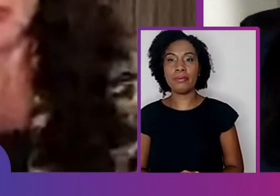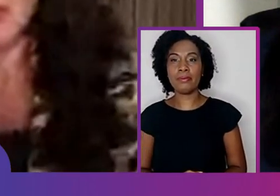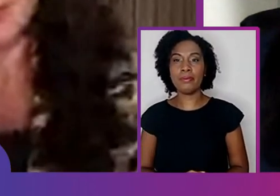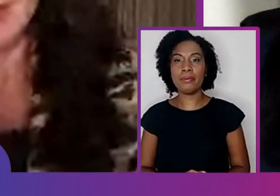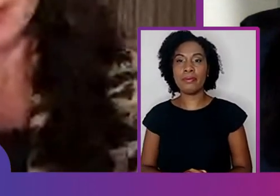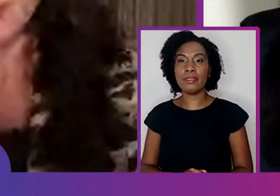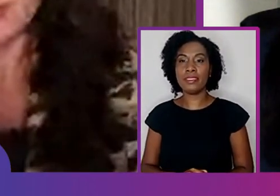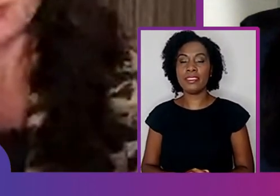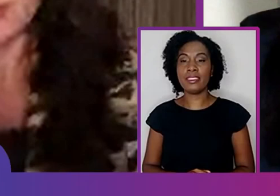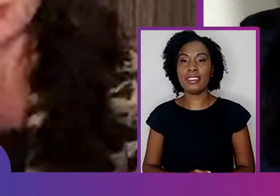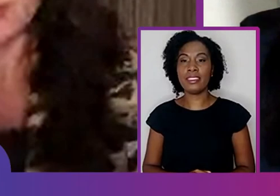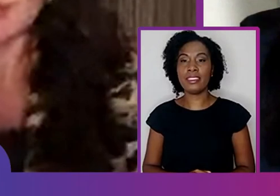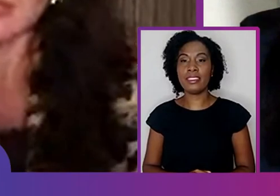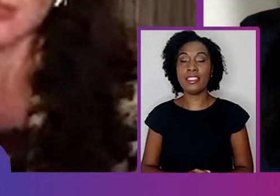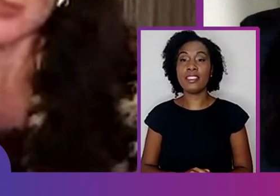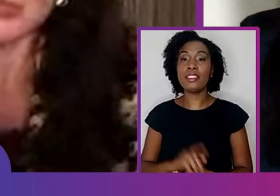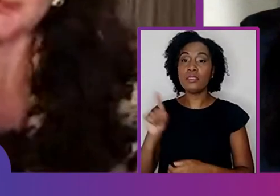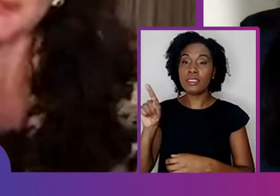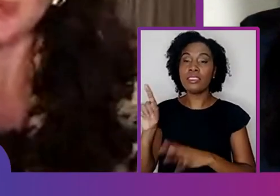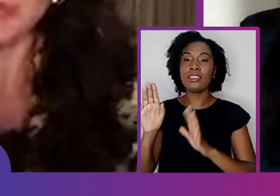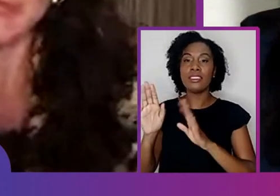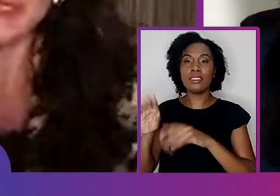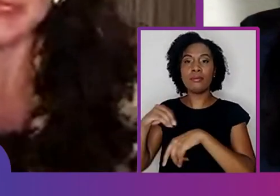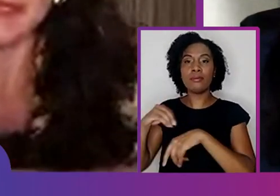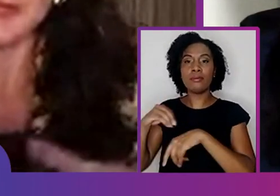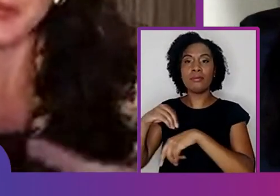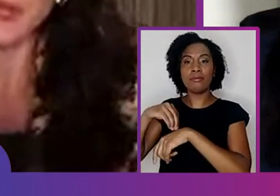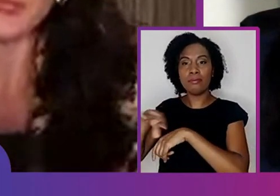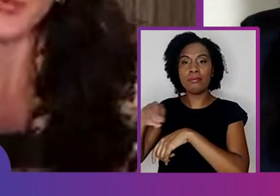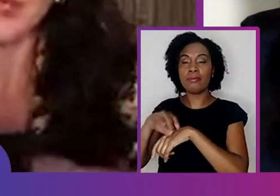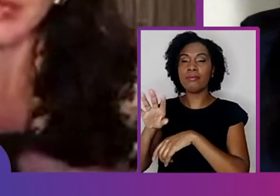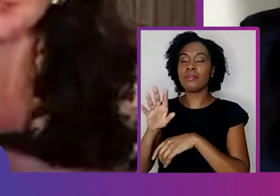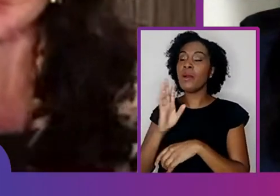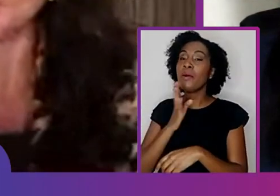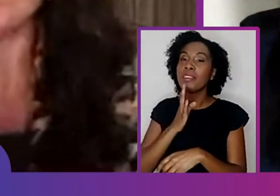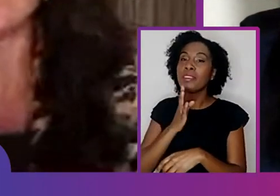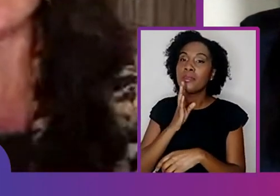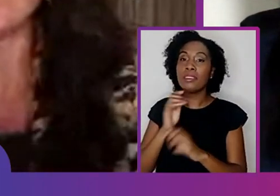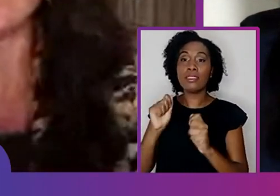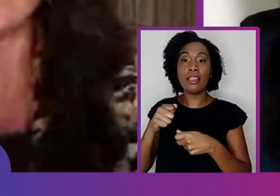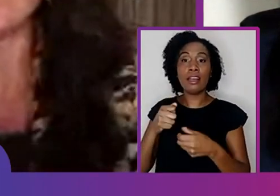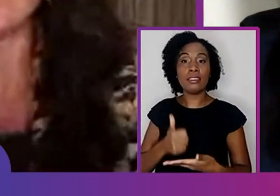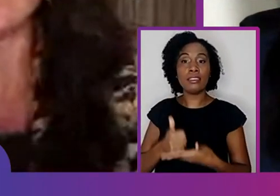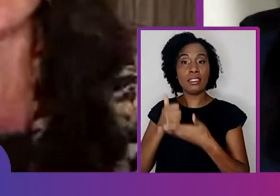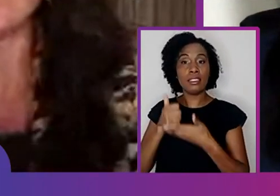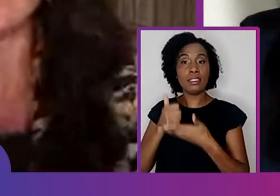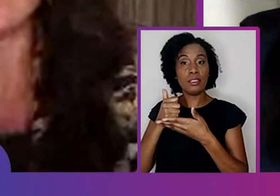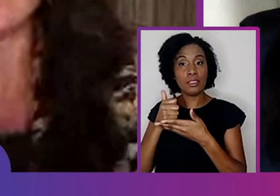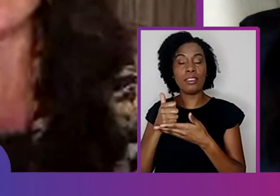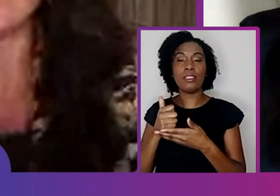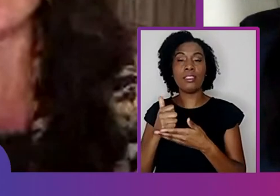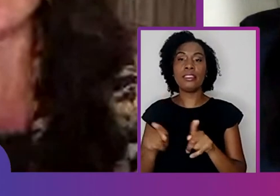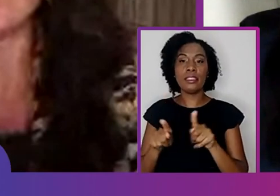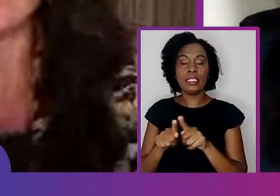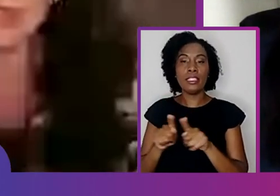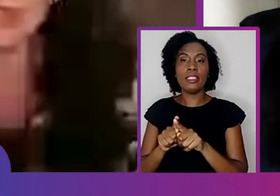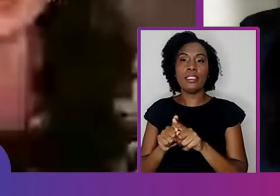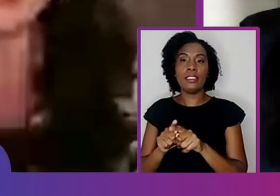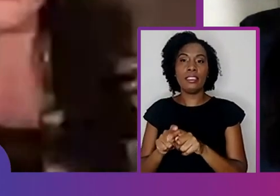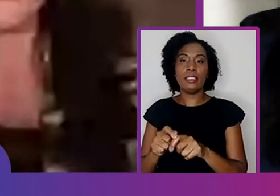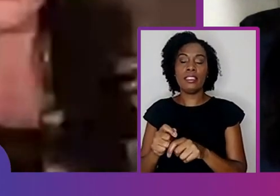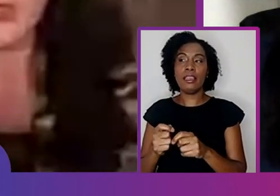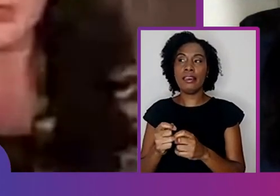pode salvar, o conhecimento pode de uma maneira, controlar ou dar recursos para que a nossa